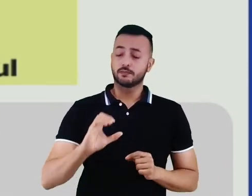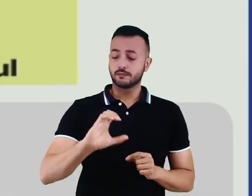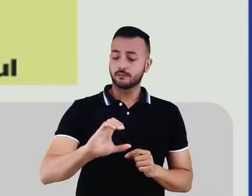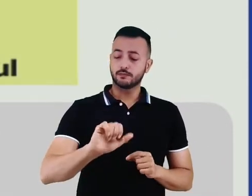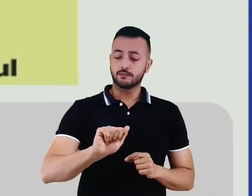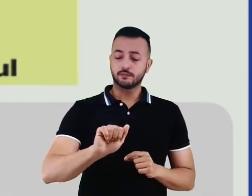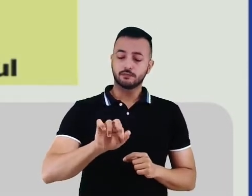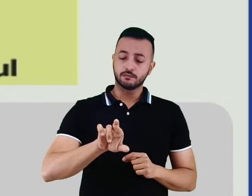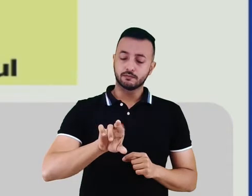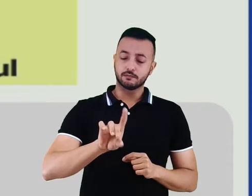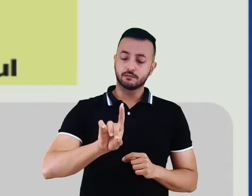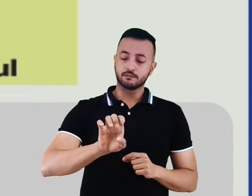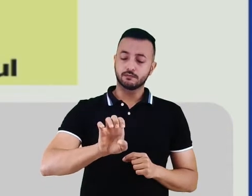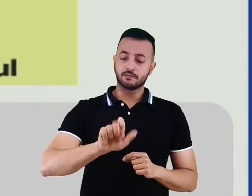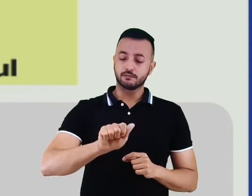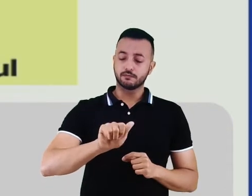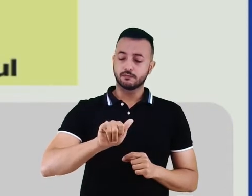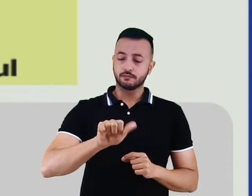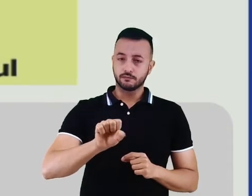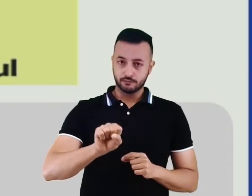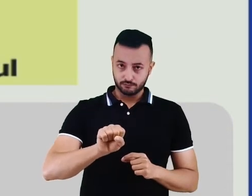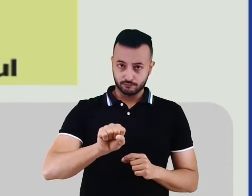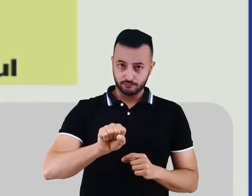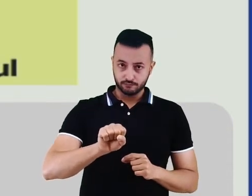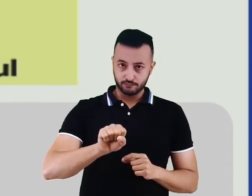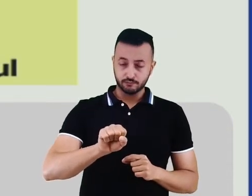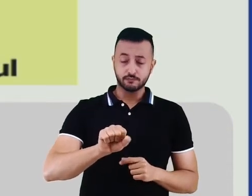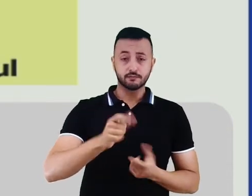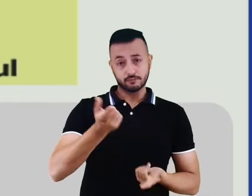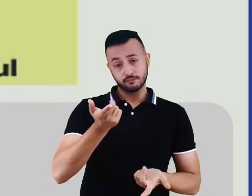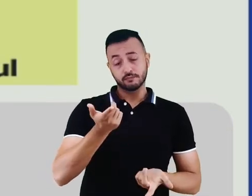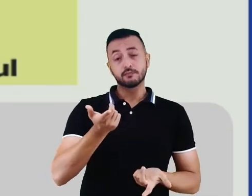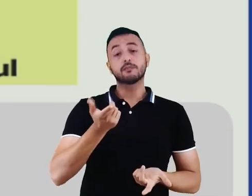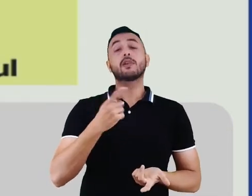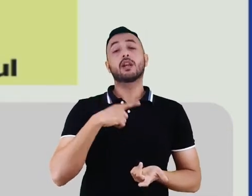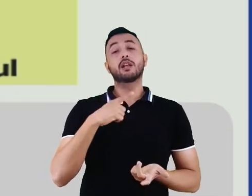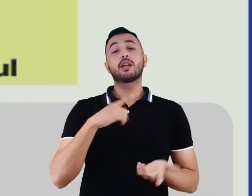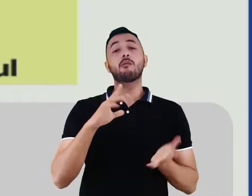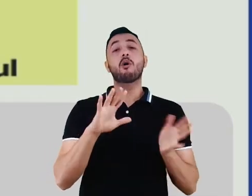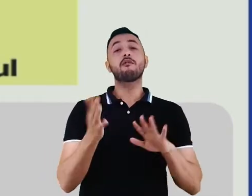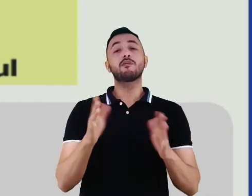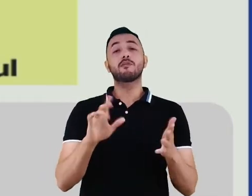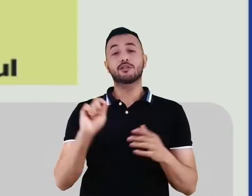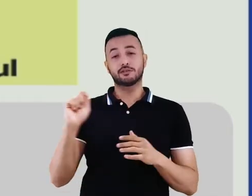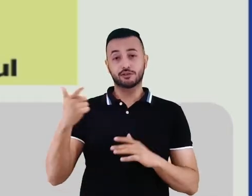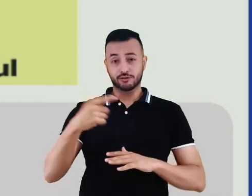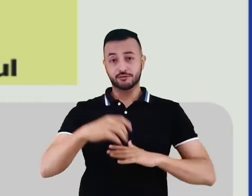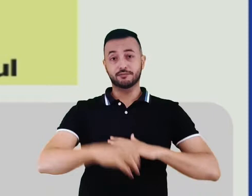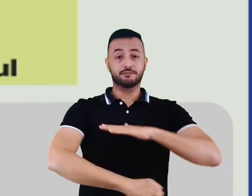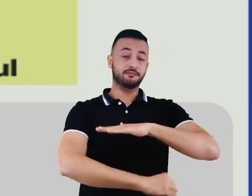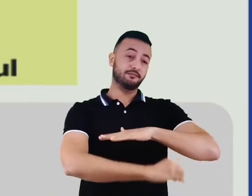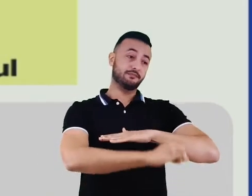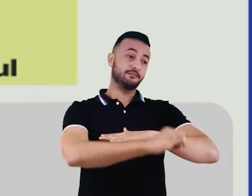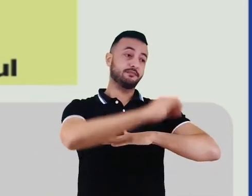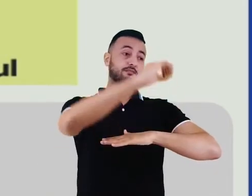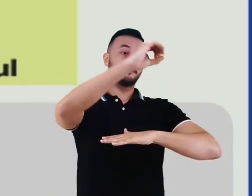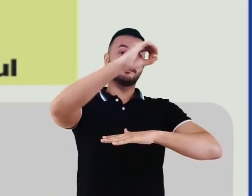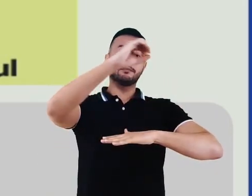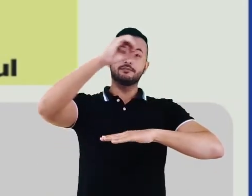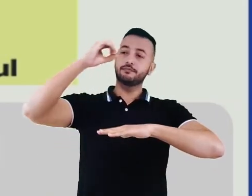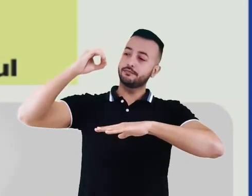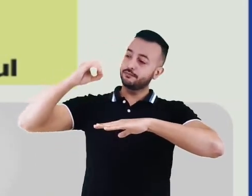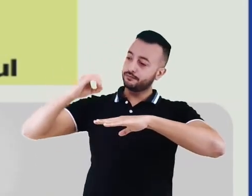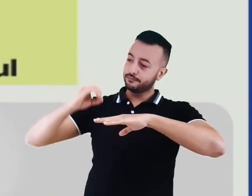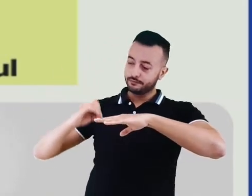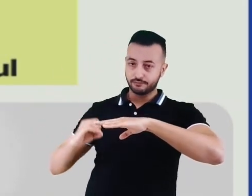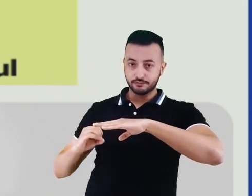cardeais? Exatamente. Esse movimento, gente, que o Sol faz de nascer, de se pôr,